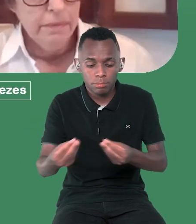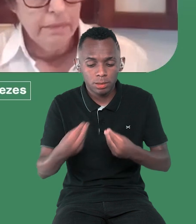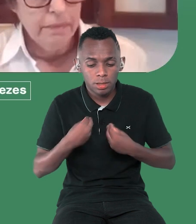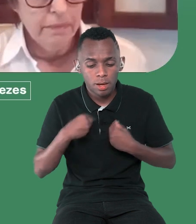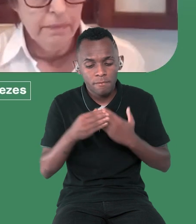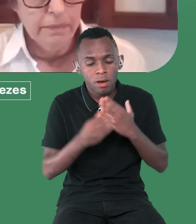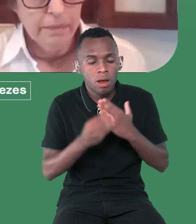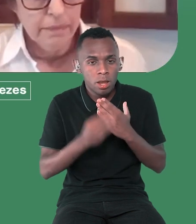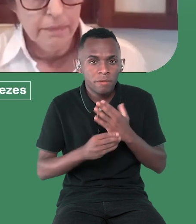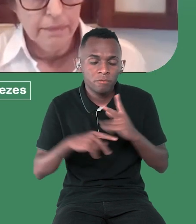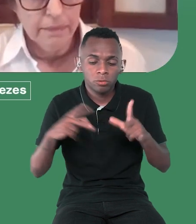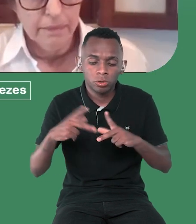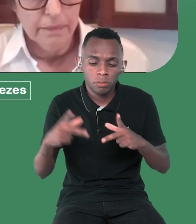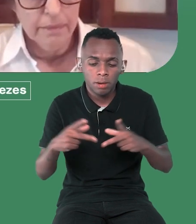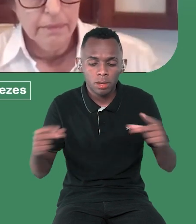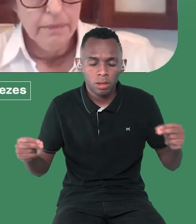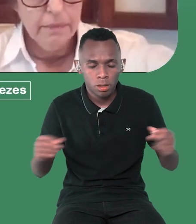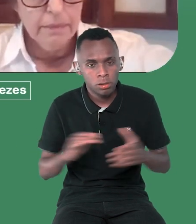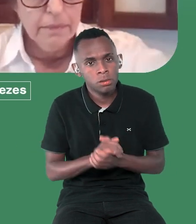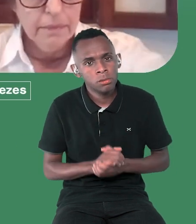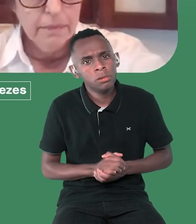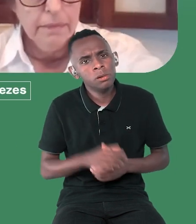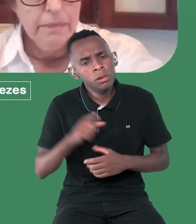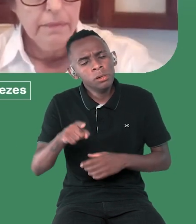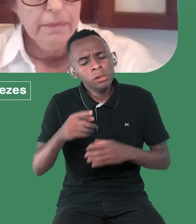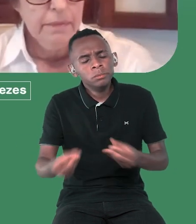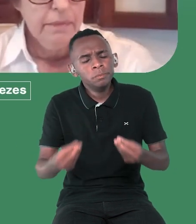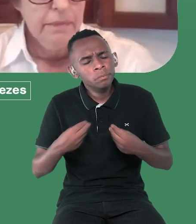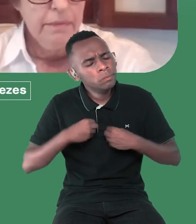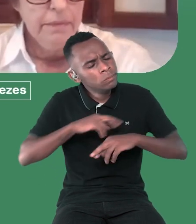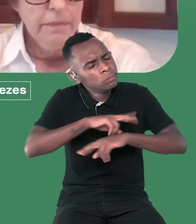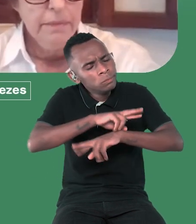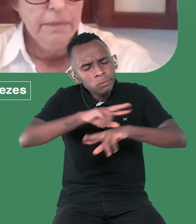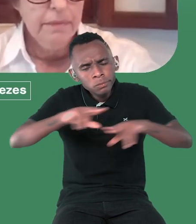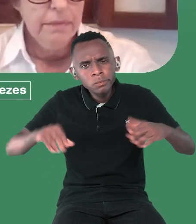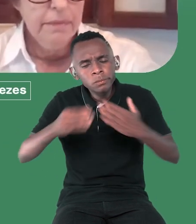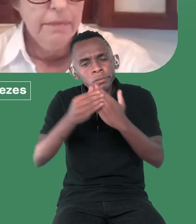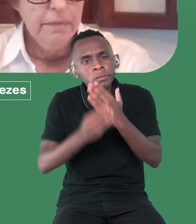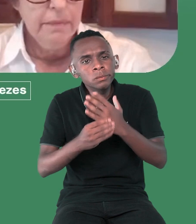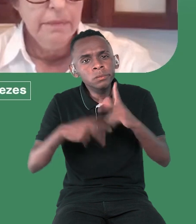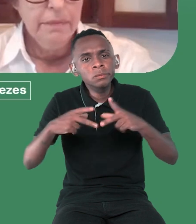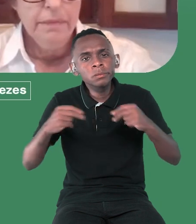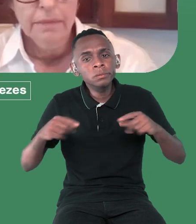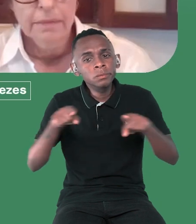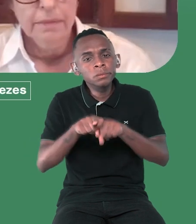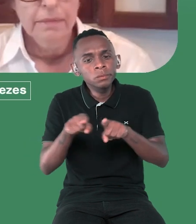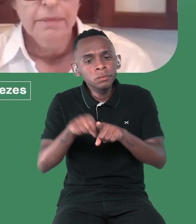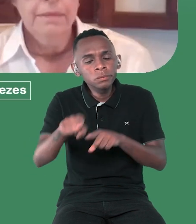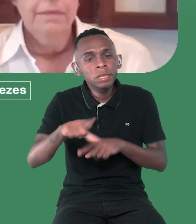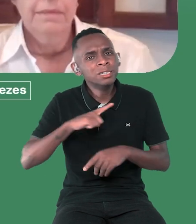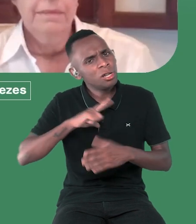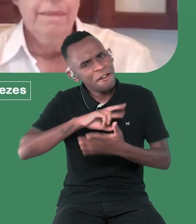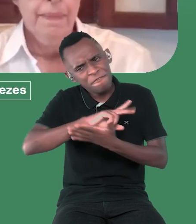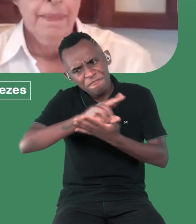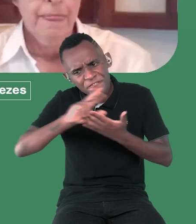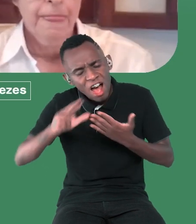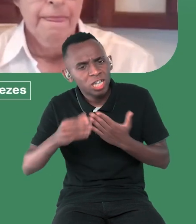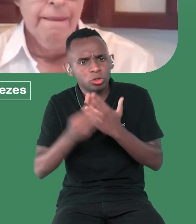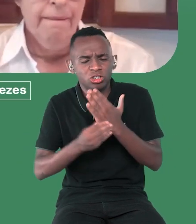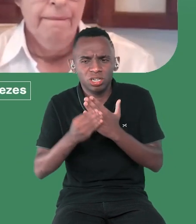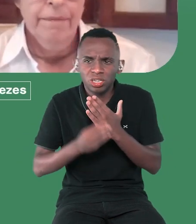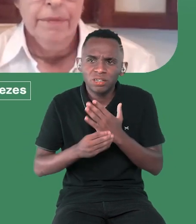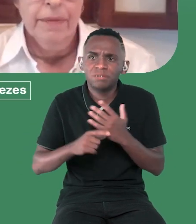presente. Ele me dava vários livros de presente e, além disso, ele também tinha muitos livros. Então, ele tinha coleções